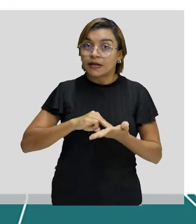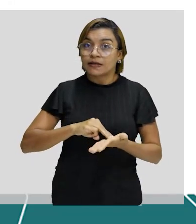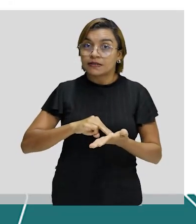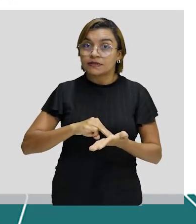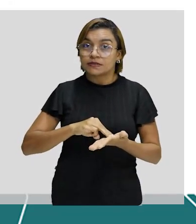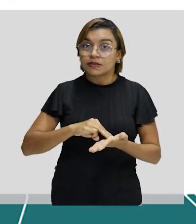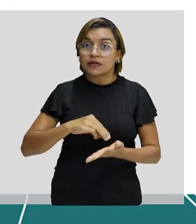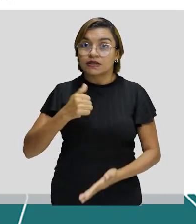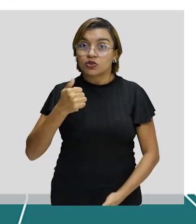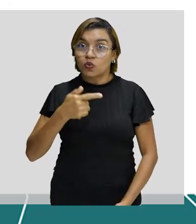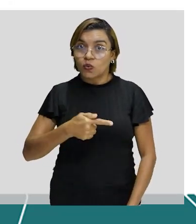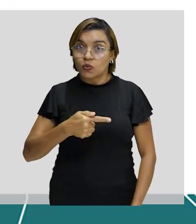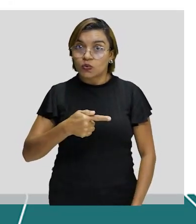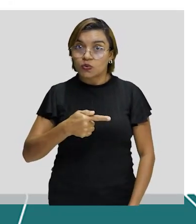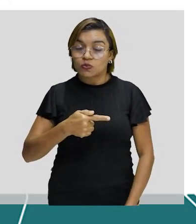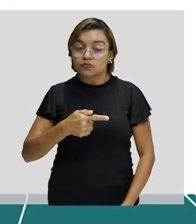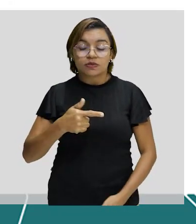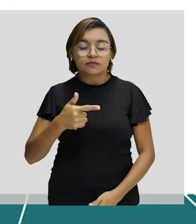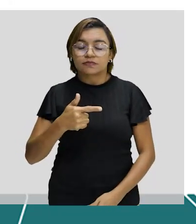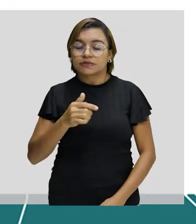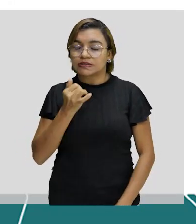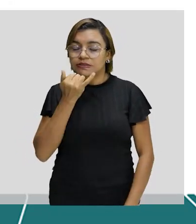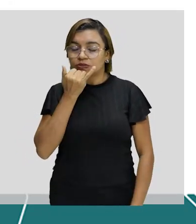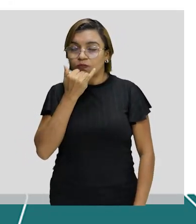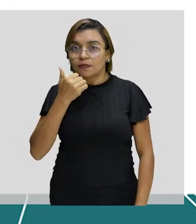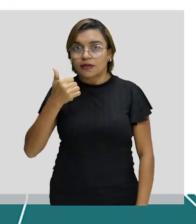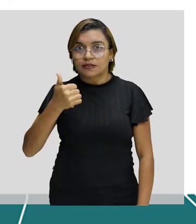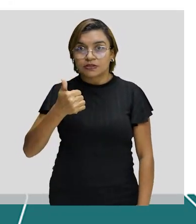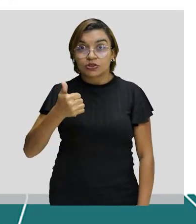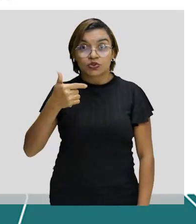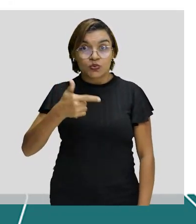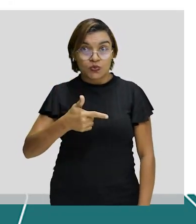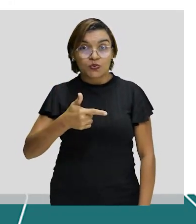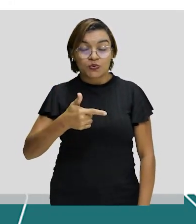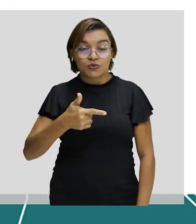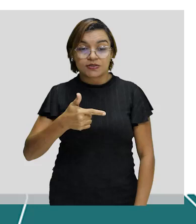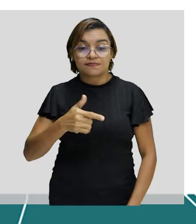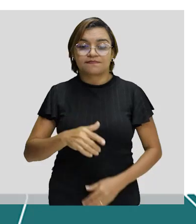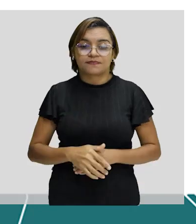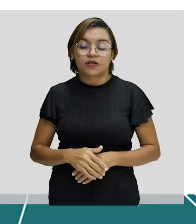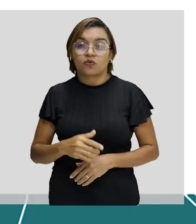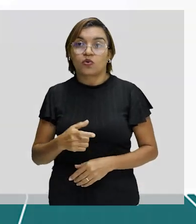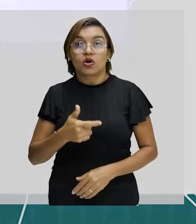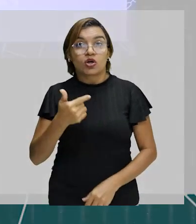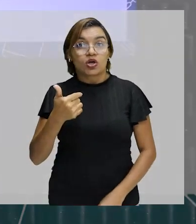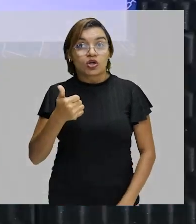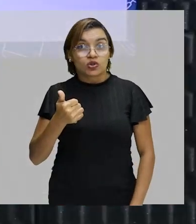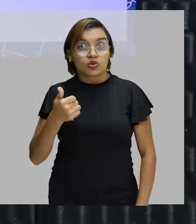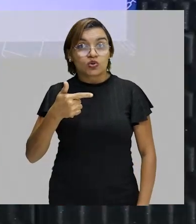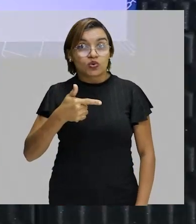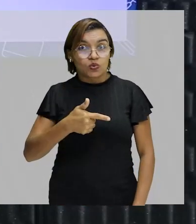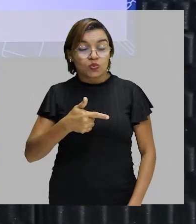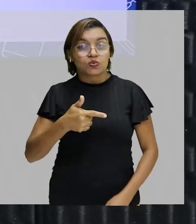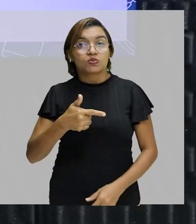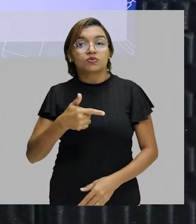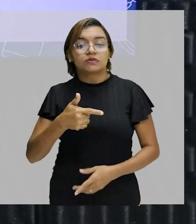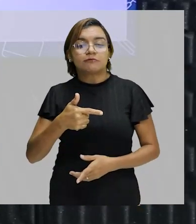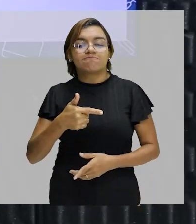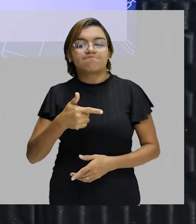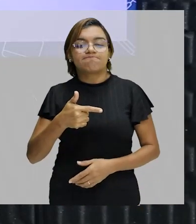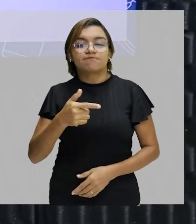a 12. Então, na verdade, eu tenho 12x, certo? Esses 12x eles vão corresponder